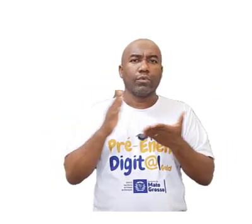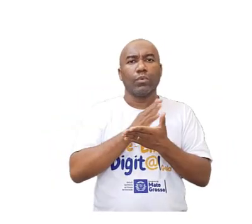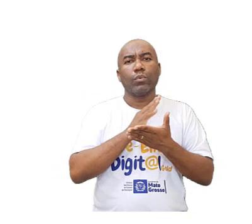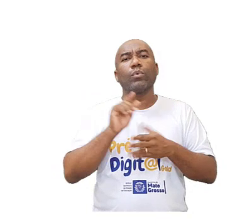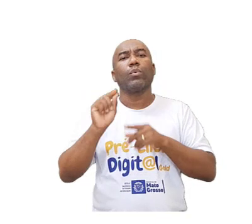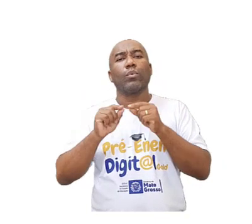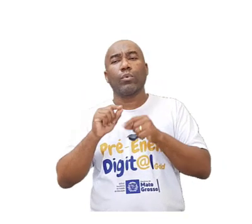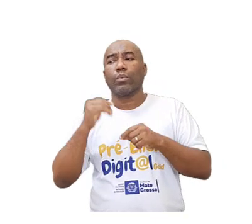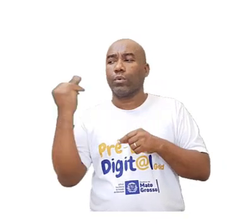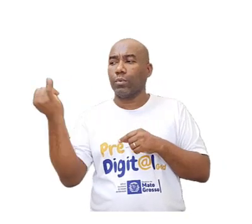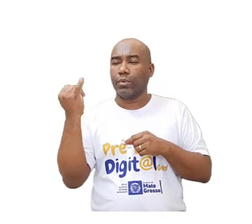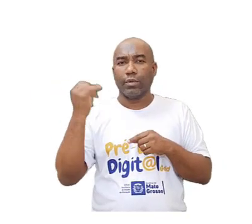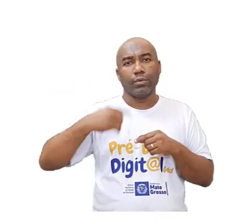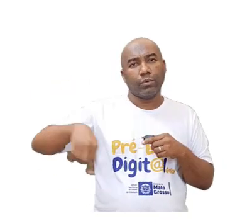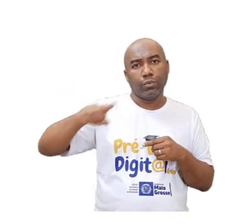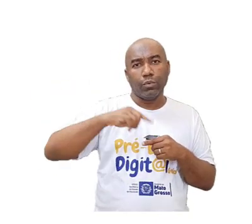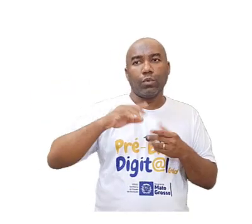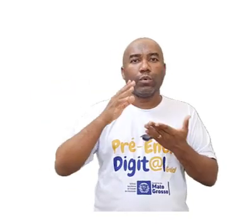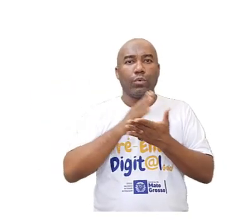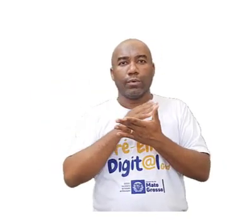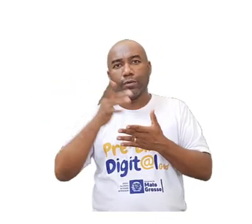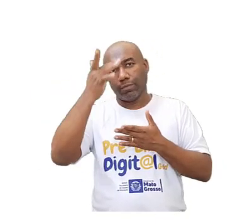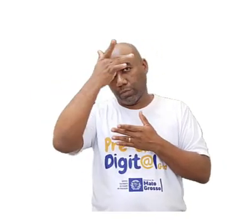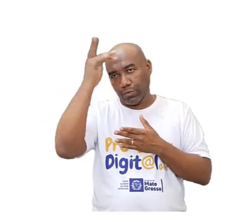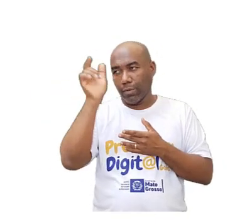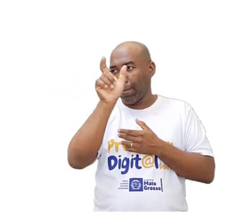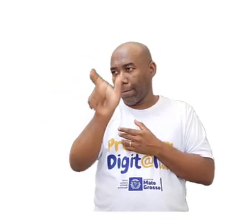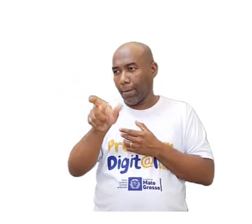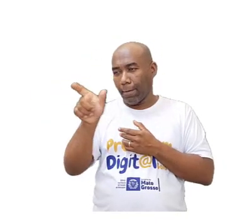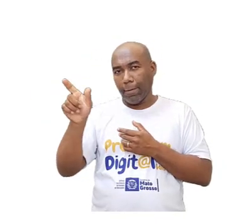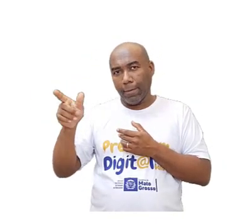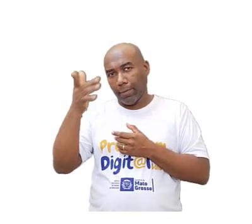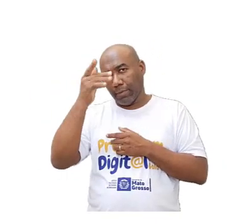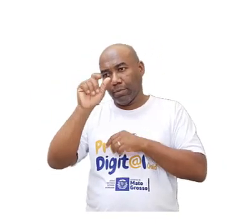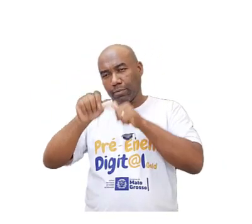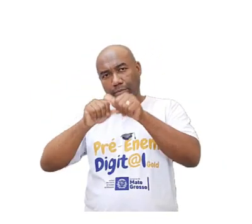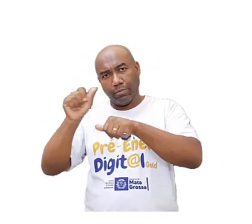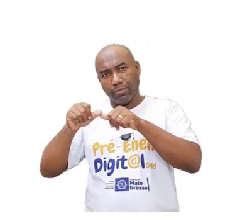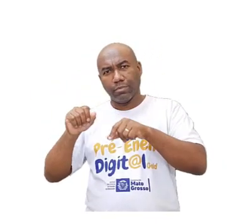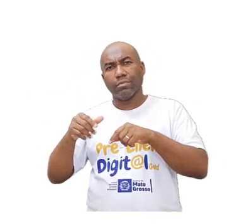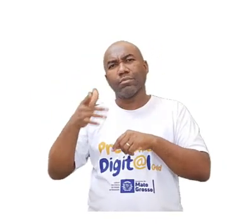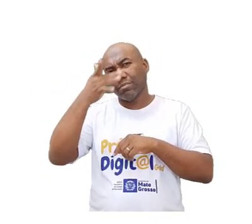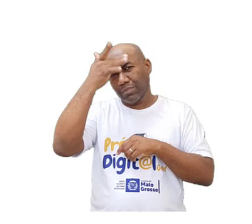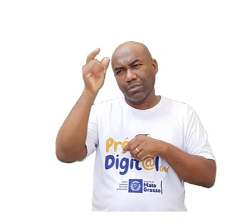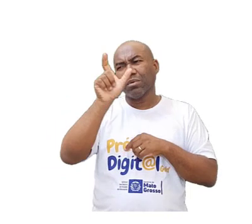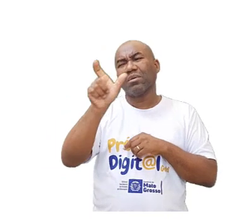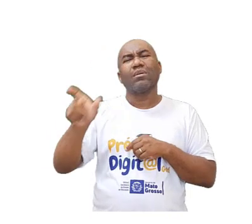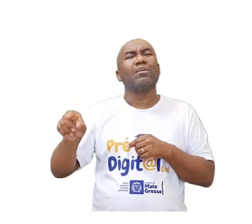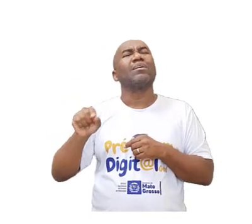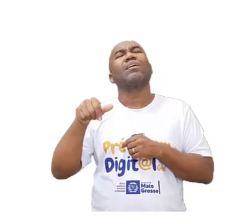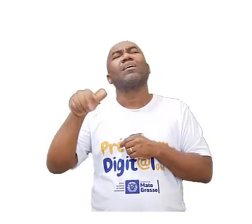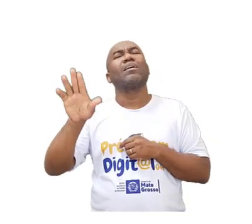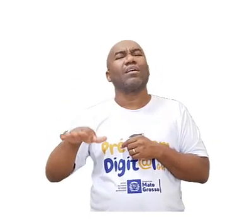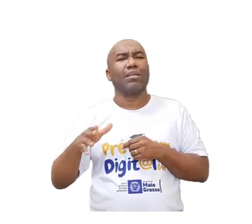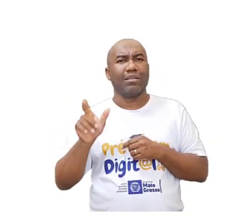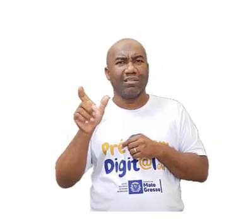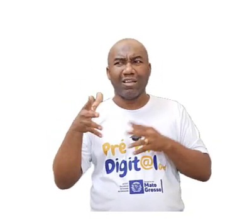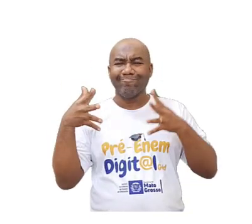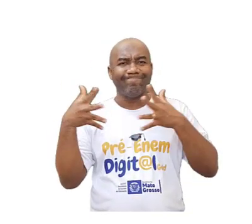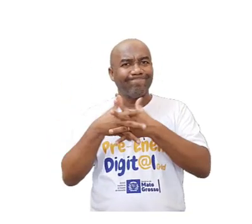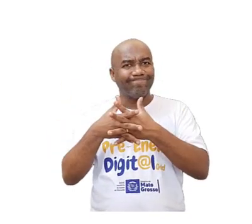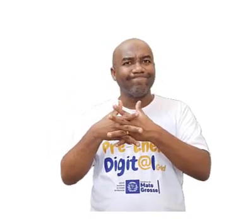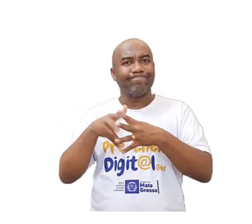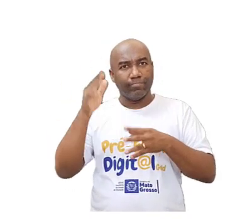todo mundo? Não dá, então não é prático. Quando eu coloco, as pessoas precisam mudar o jeito de pensar. Quem são as